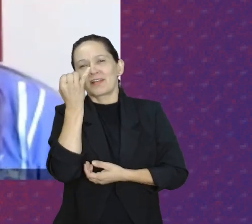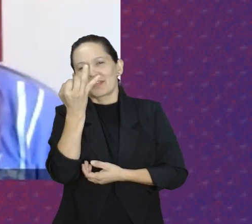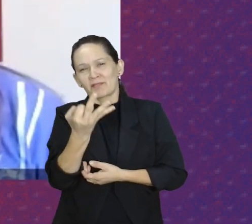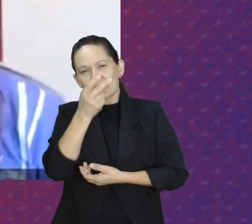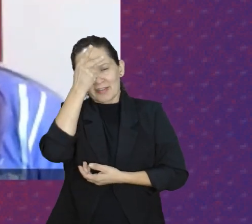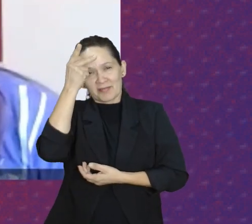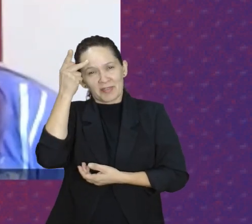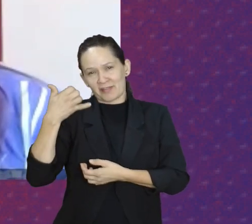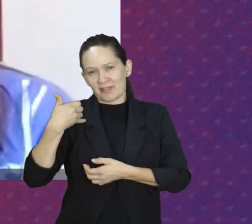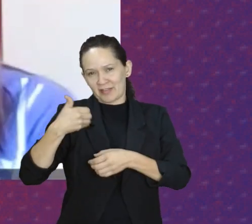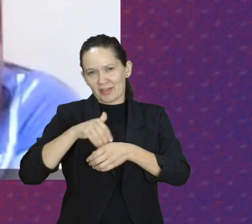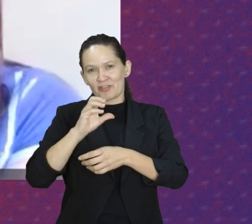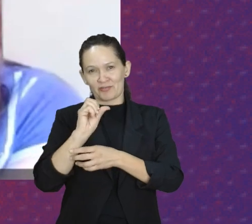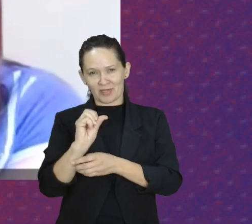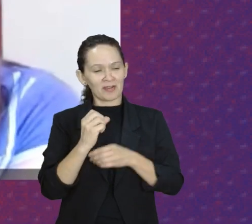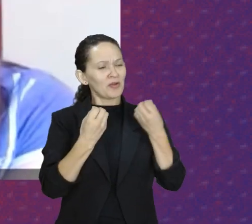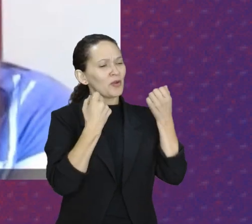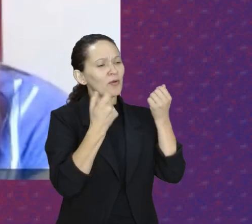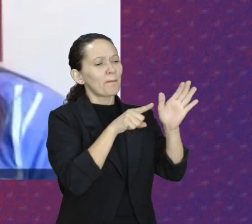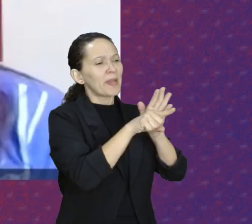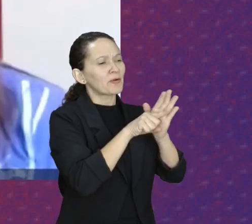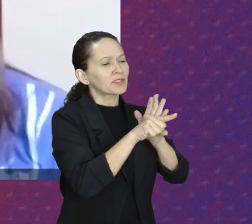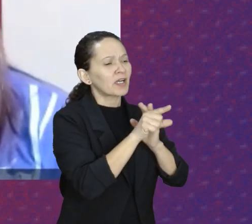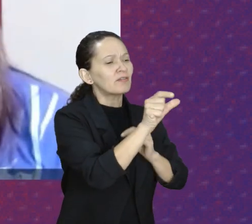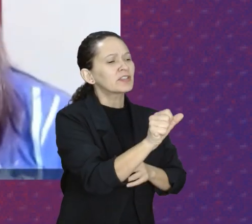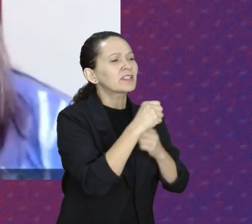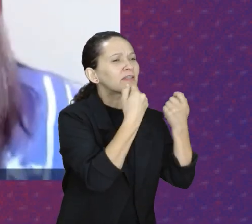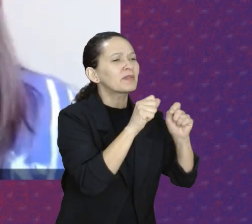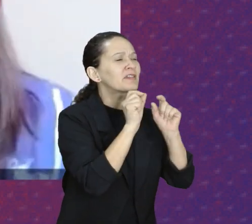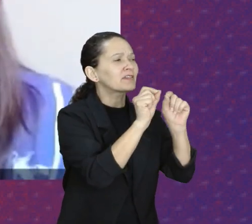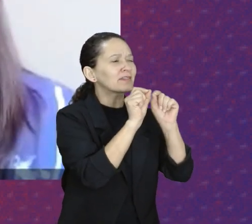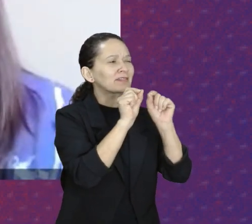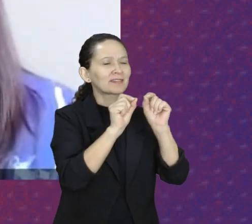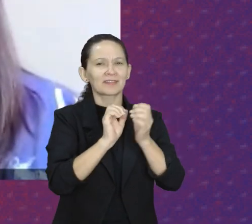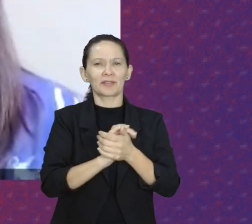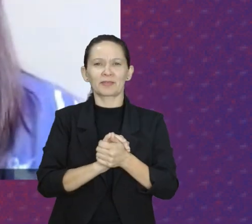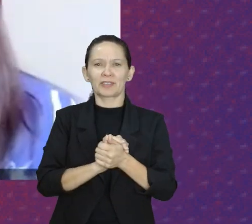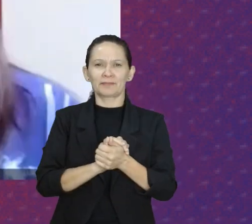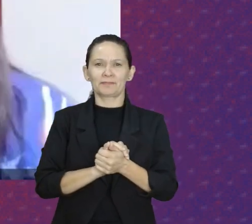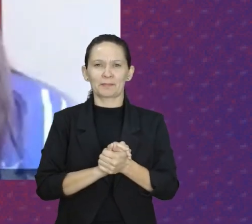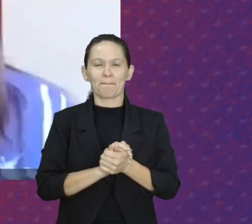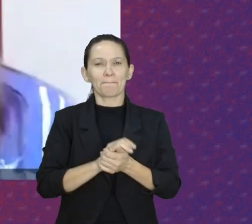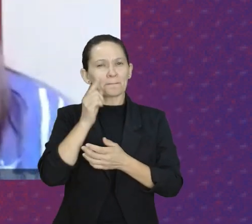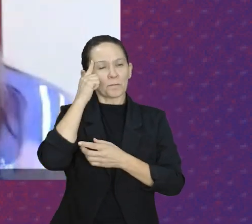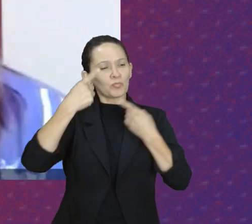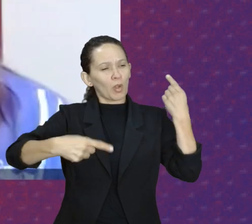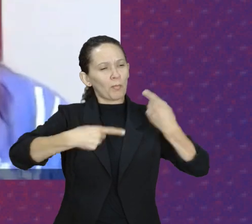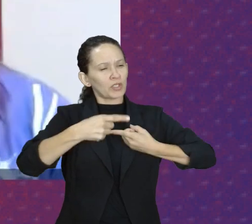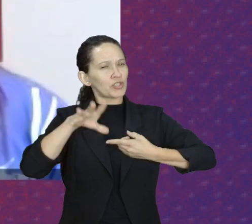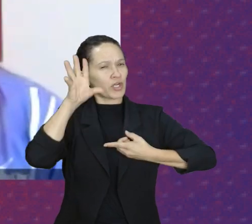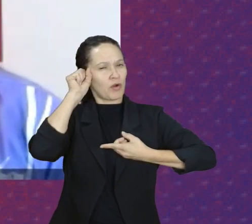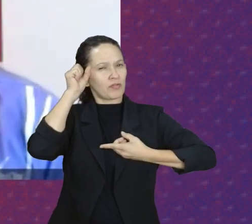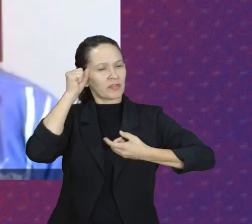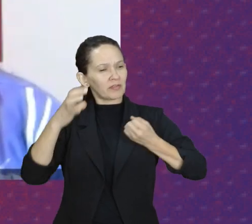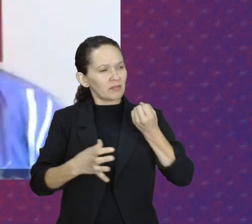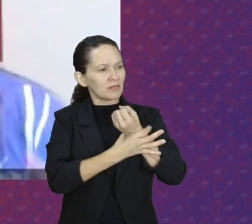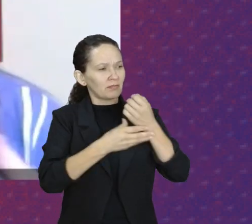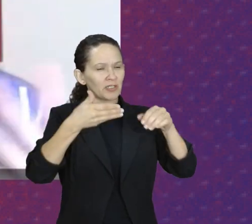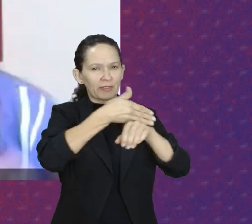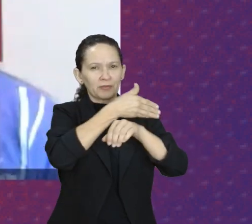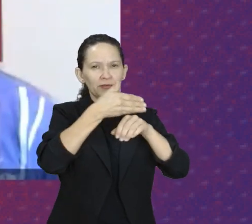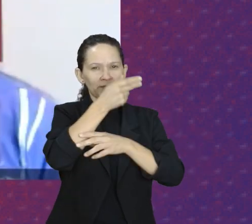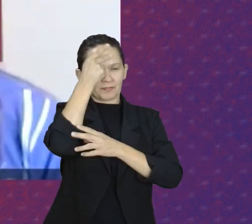as necessidades deles, né? Então, como é que a gente pode pensar as políticas ouvindo e garantindo a participação das pessoas